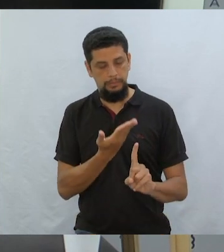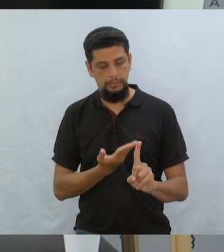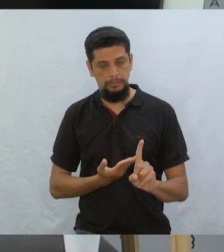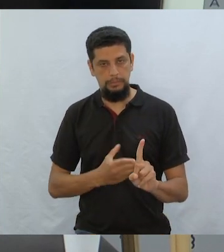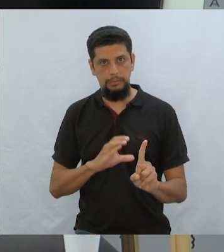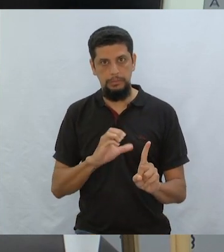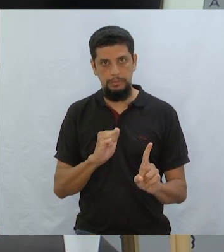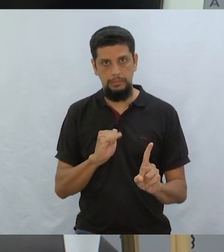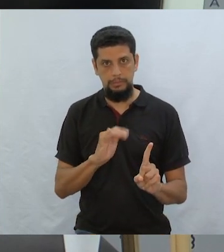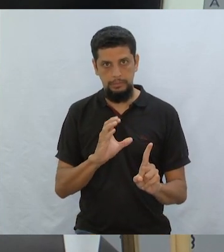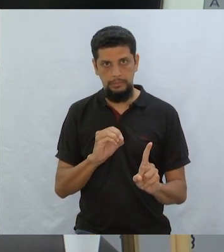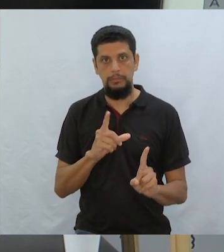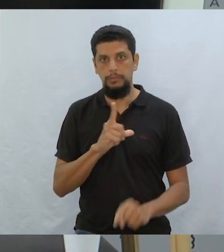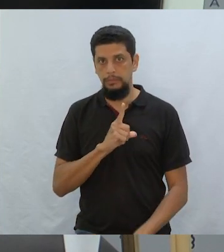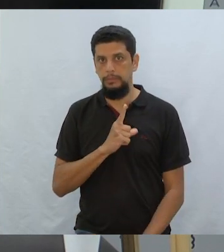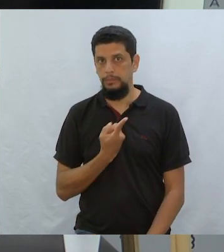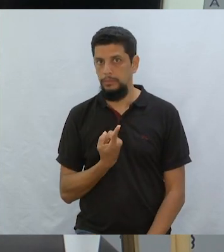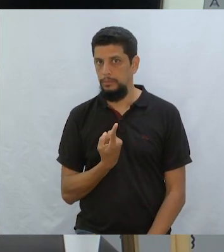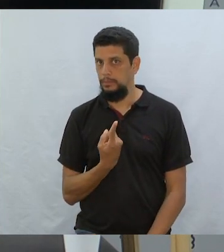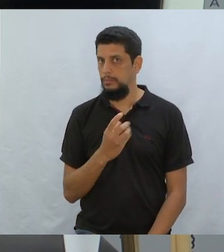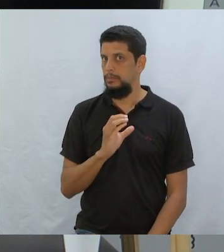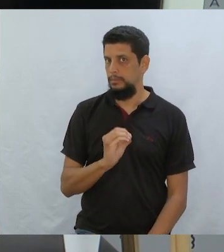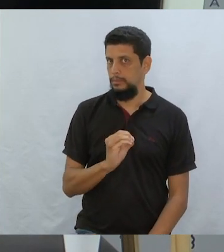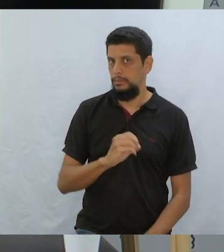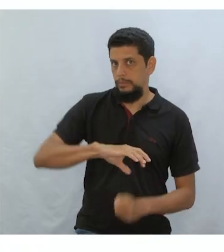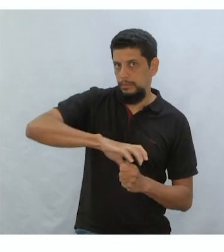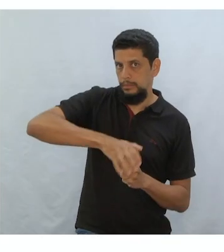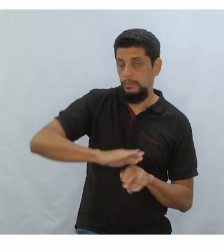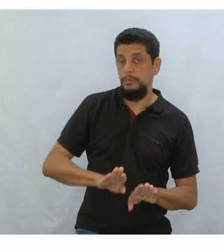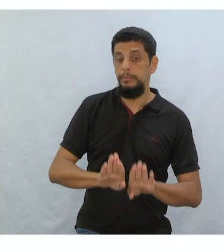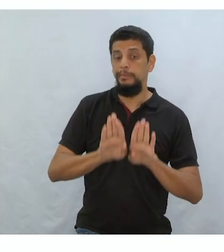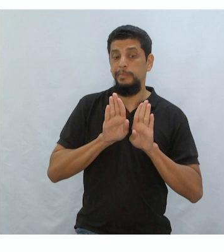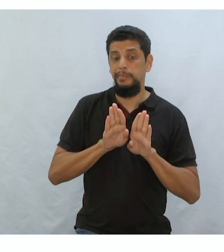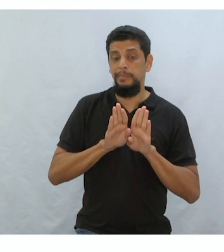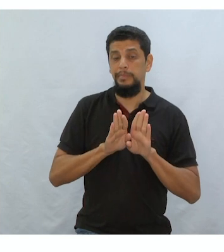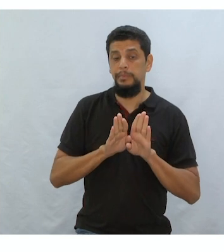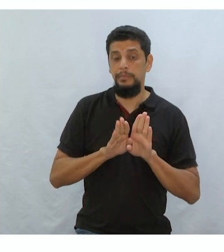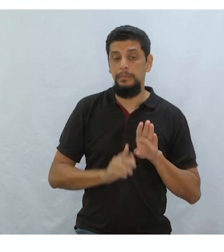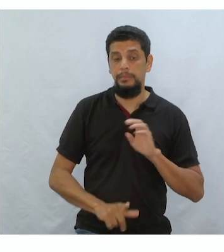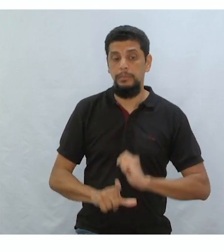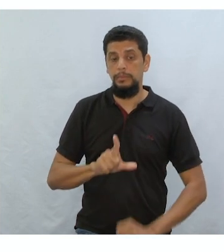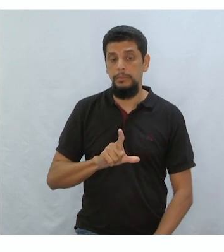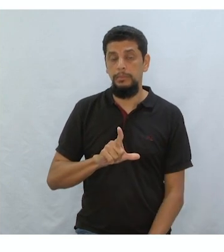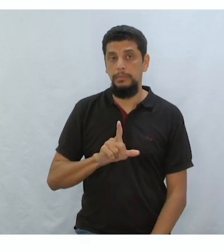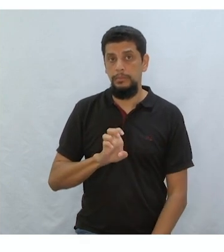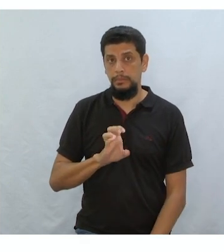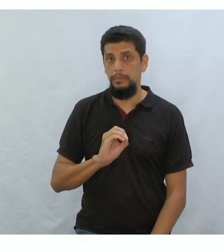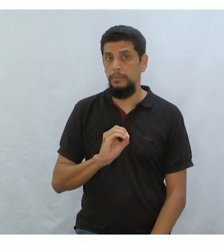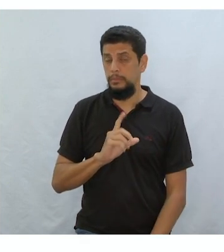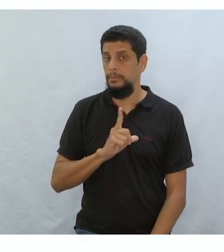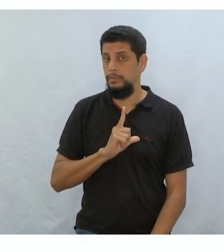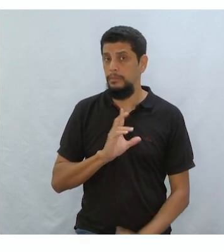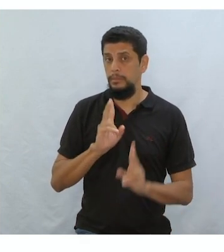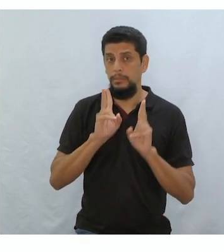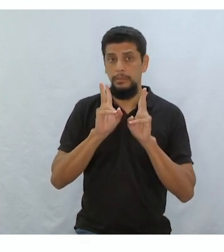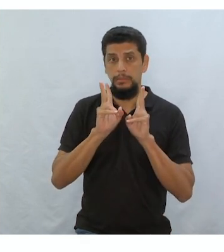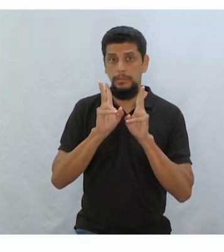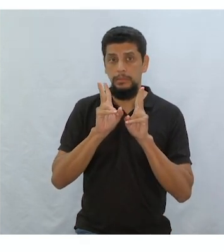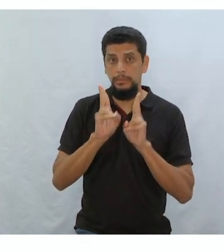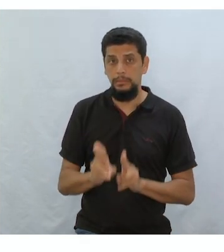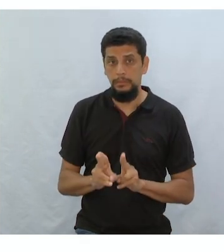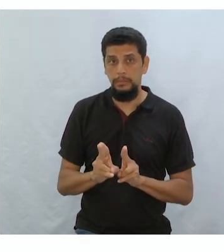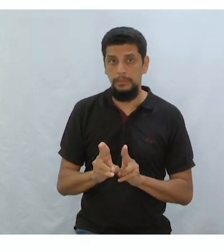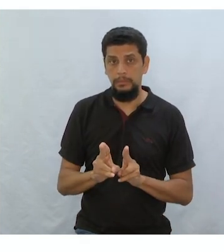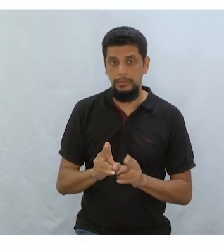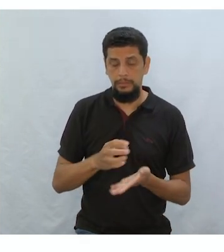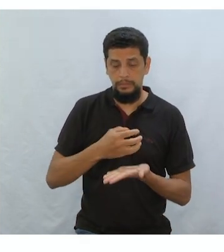10 tampinhas na sua coleção. Ok. Mas o Léo também tem uma coleção, só que